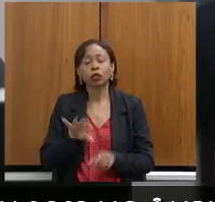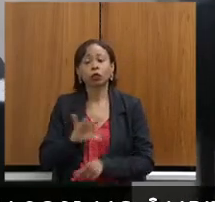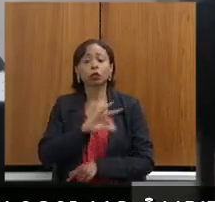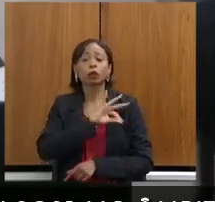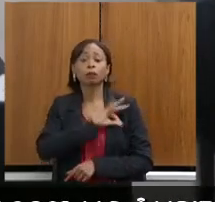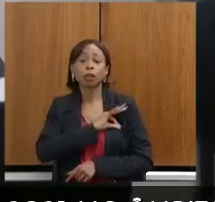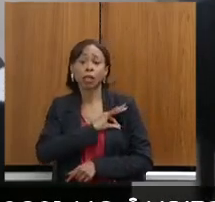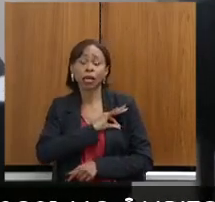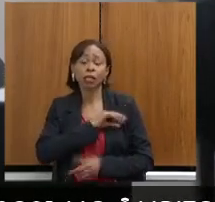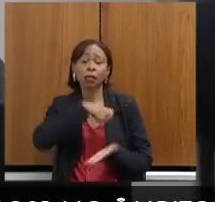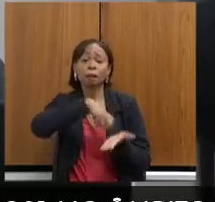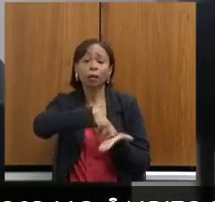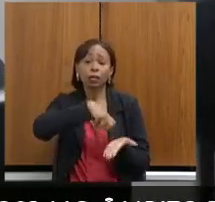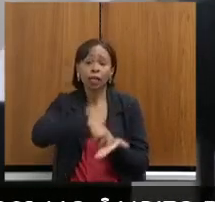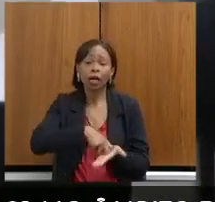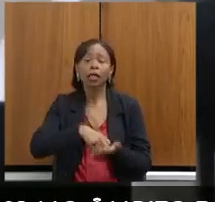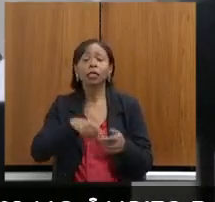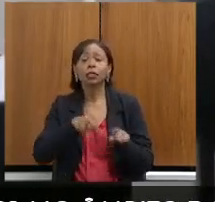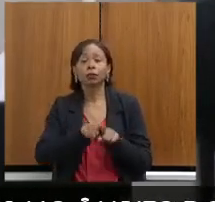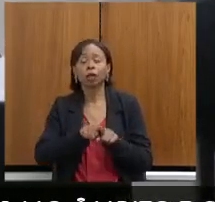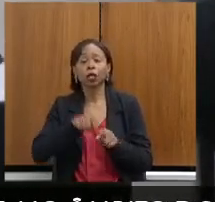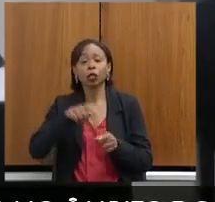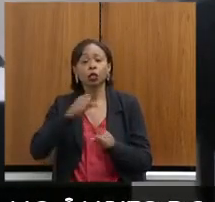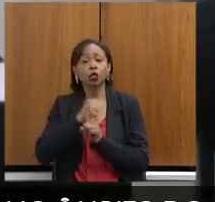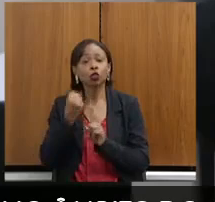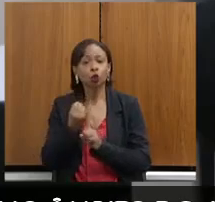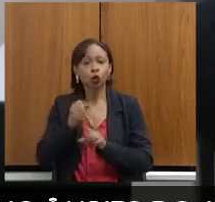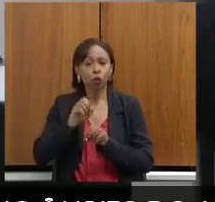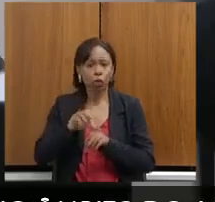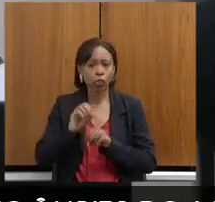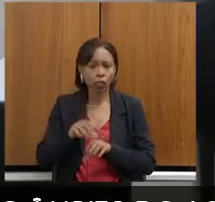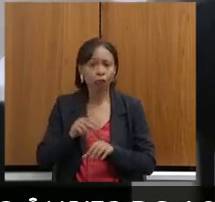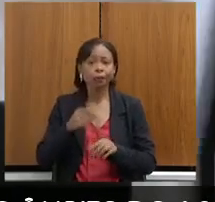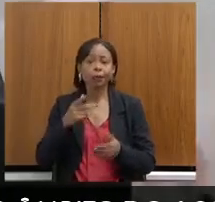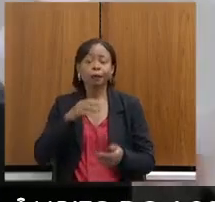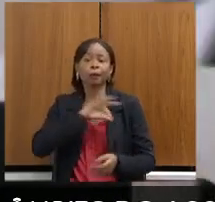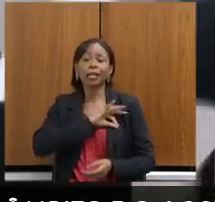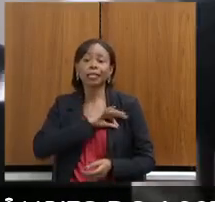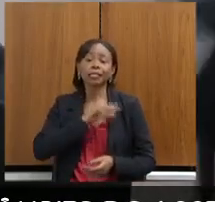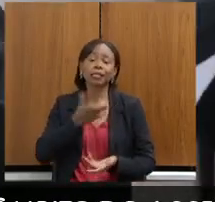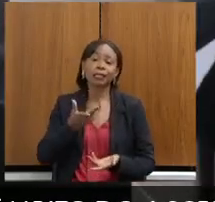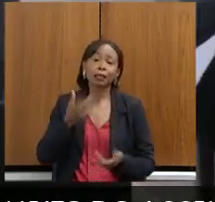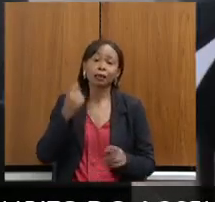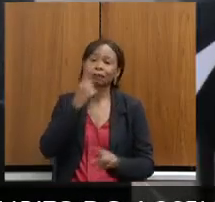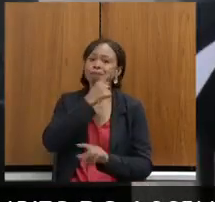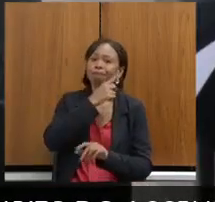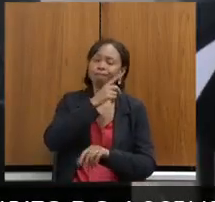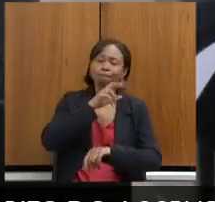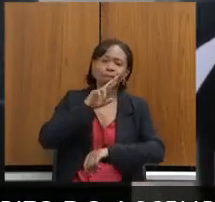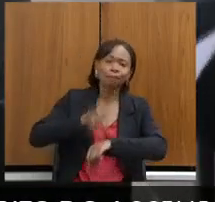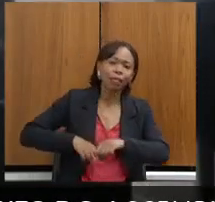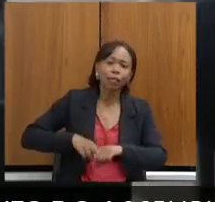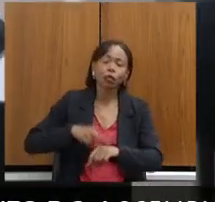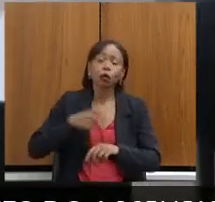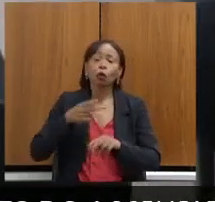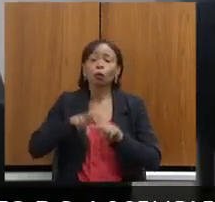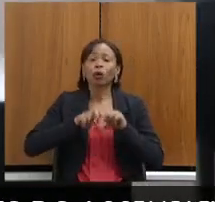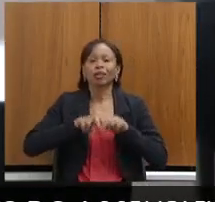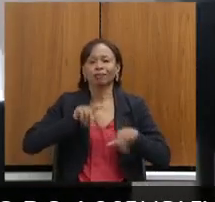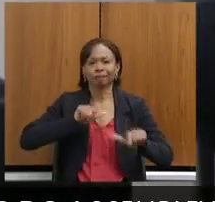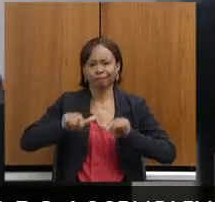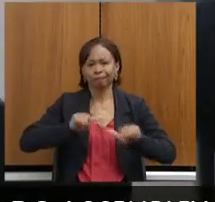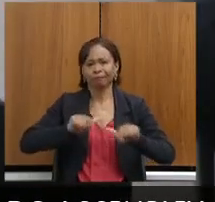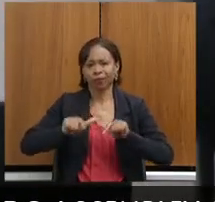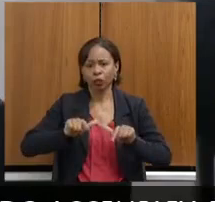policiais penais e sócios cativos feridos em em serviço em razão os mortos e os feridos o